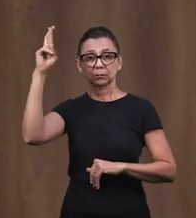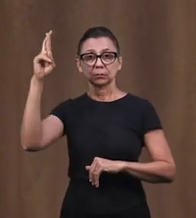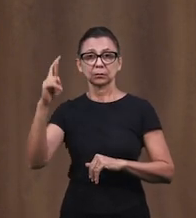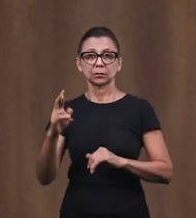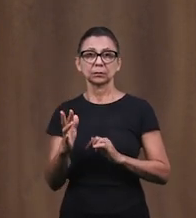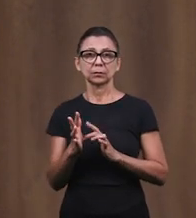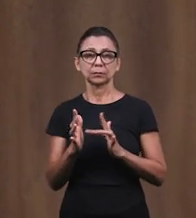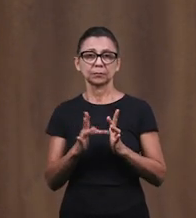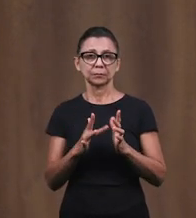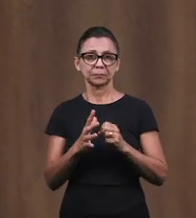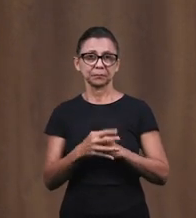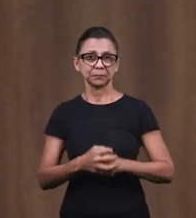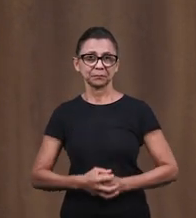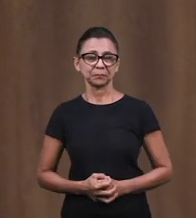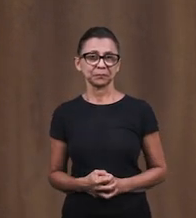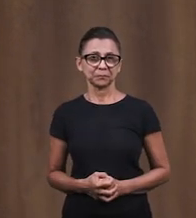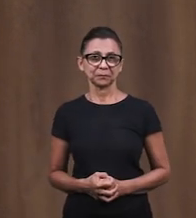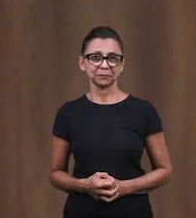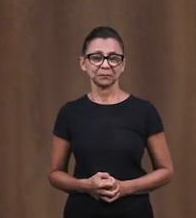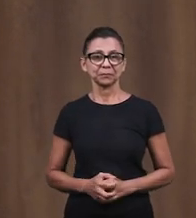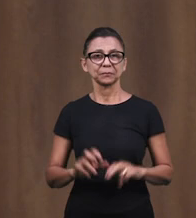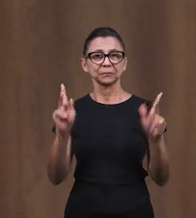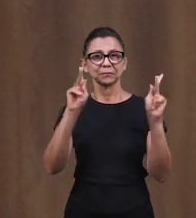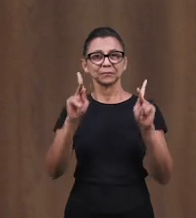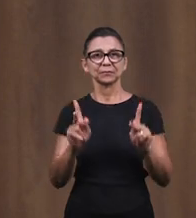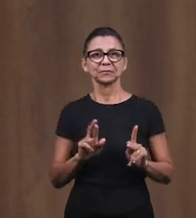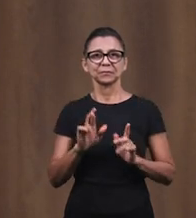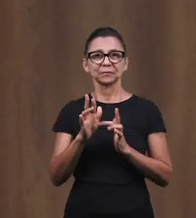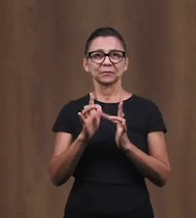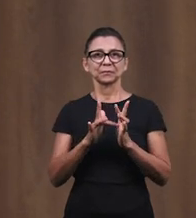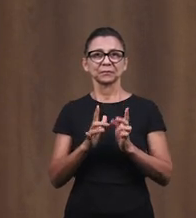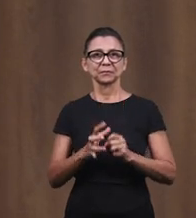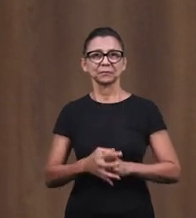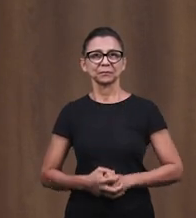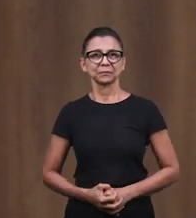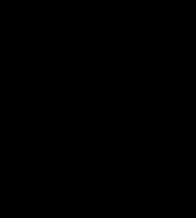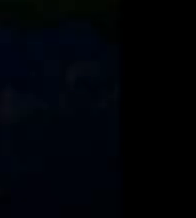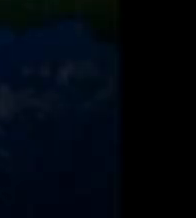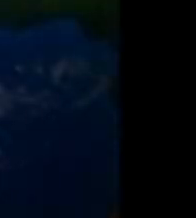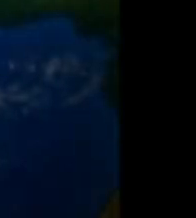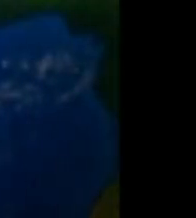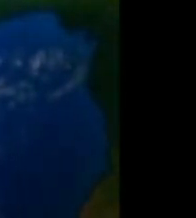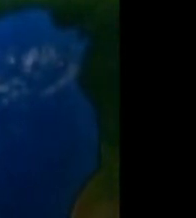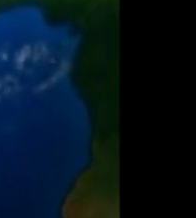ao nosso Senhor em nome de Jesus. Amém. A paz do Senhor Jesus a todos.